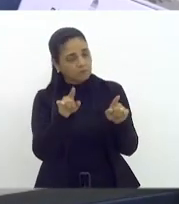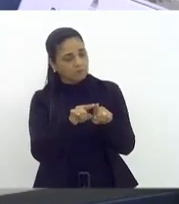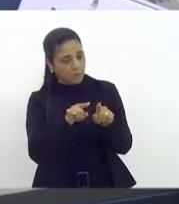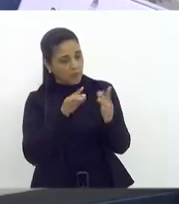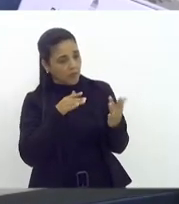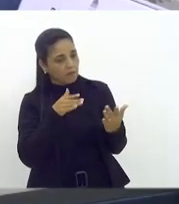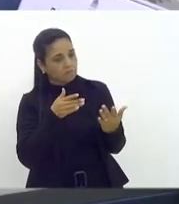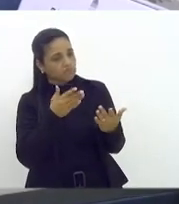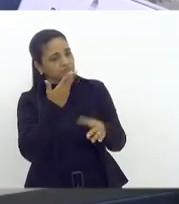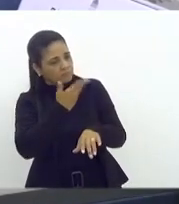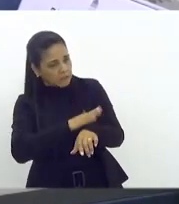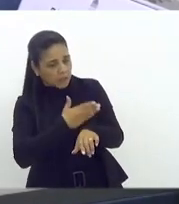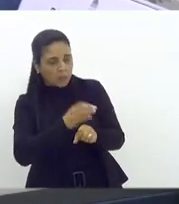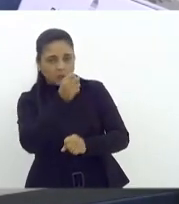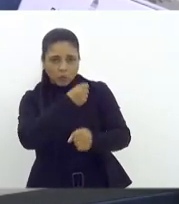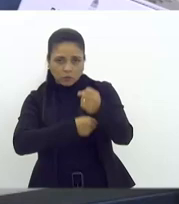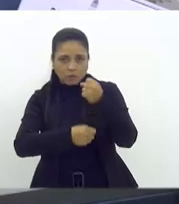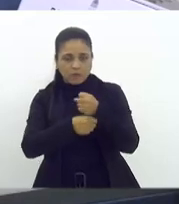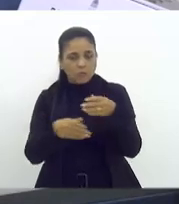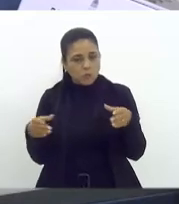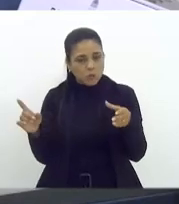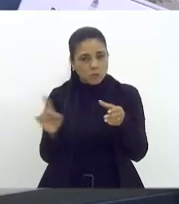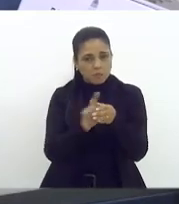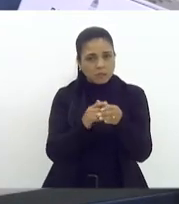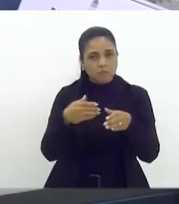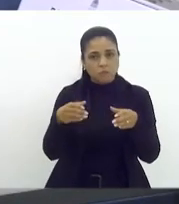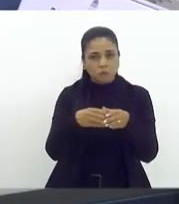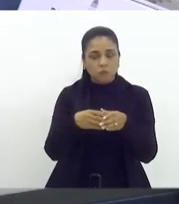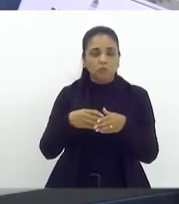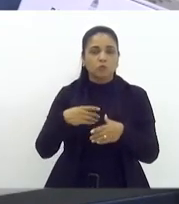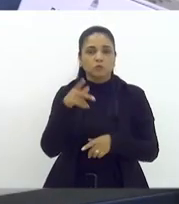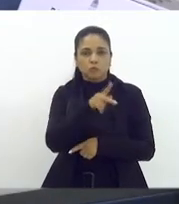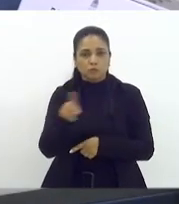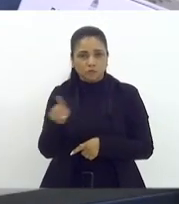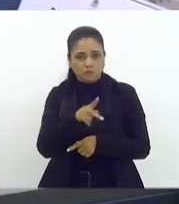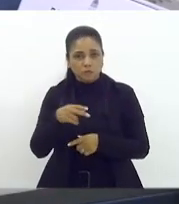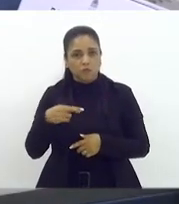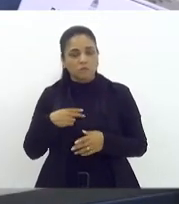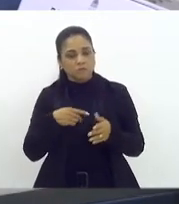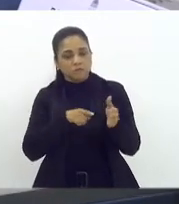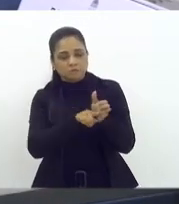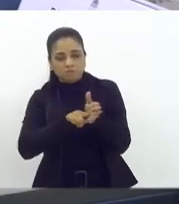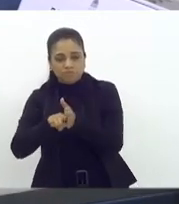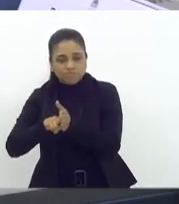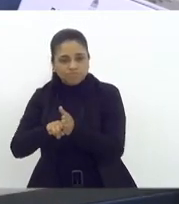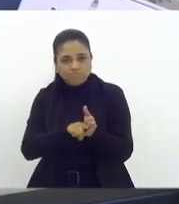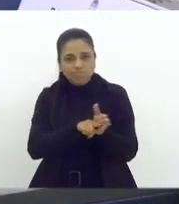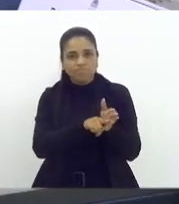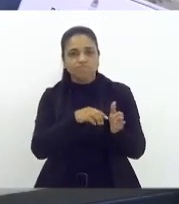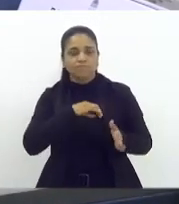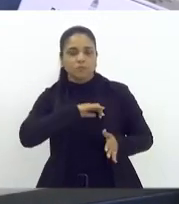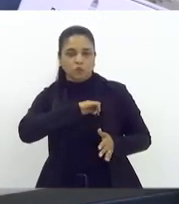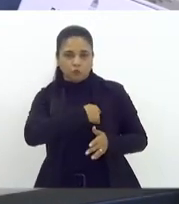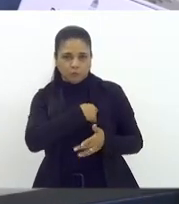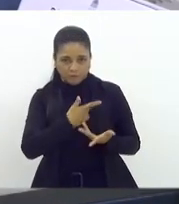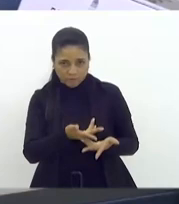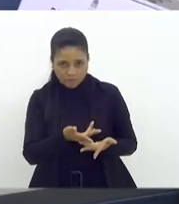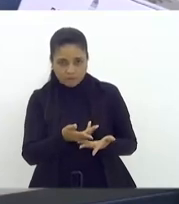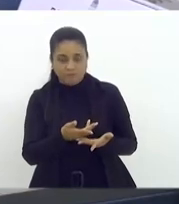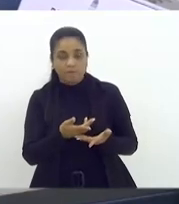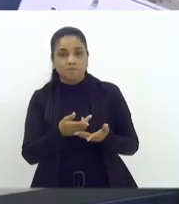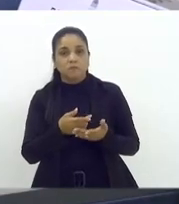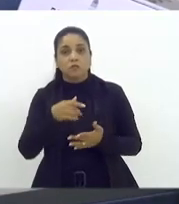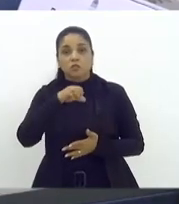fizemos alguns treinamentos Eu participo do grupo de professores supervisores do combustões e a gente tem né estamos com